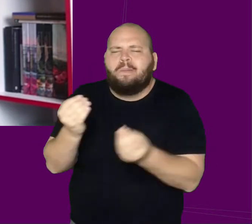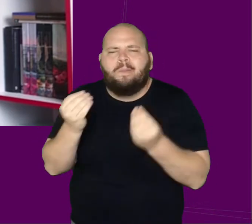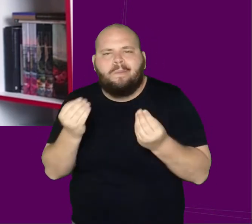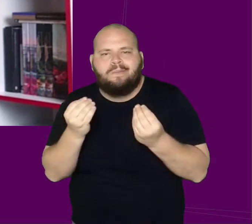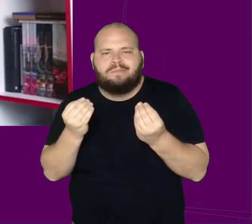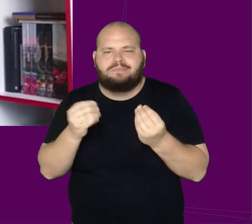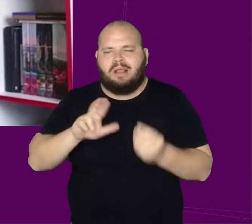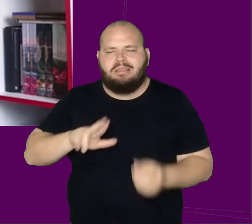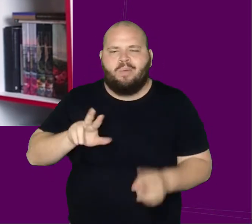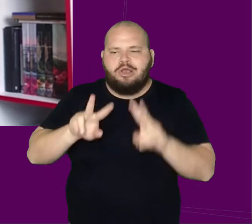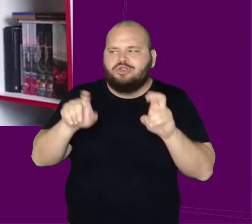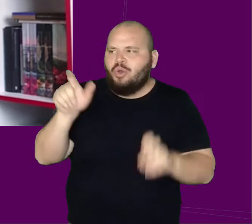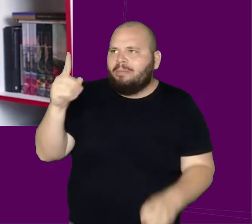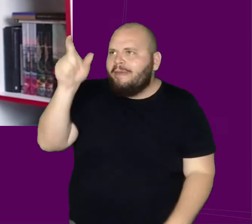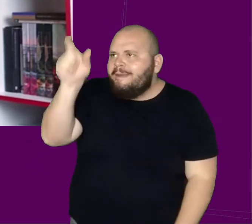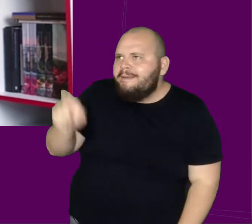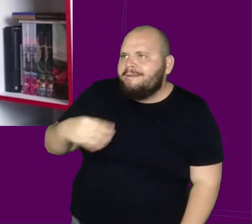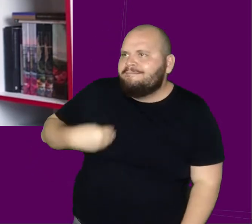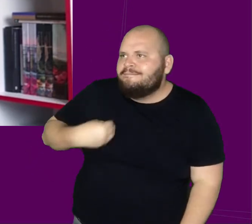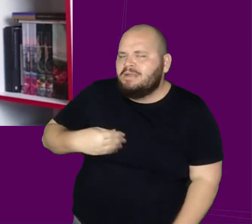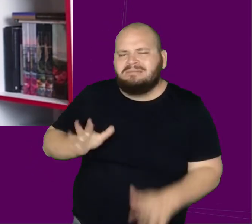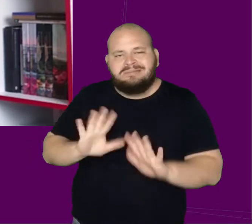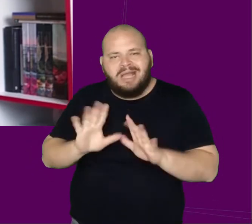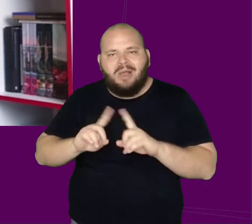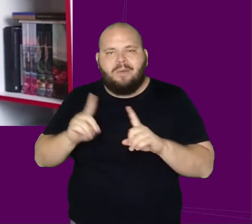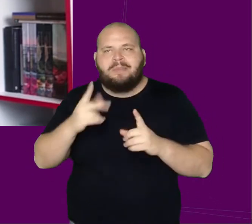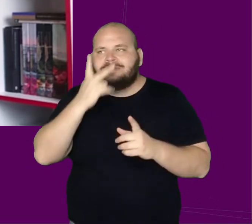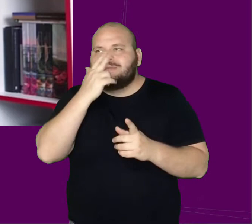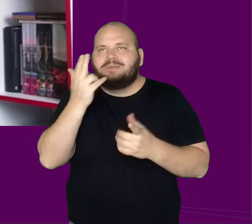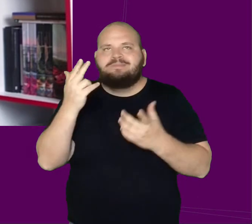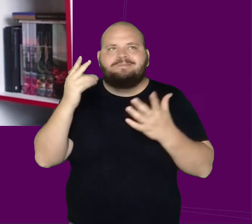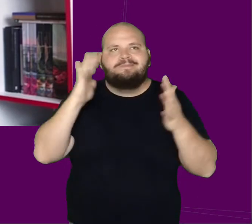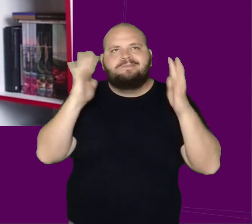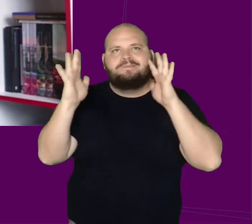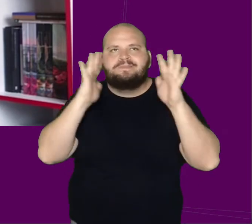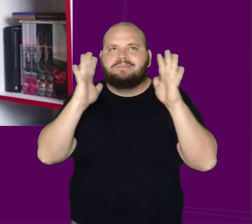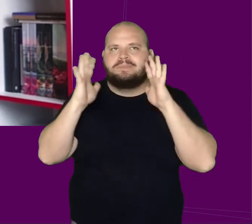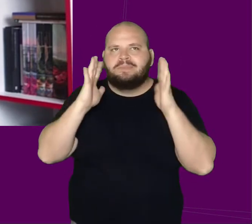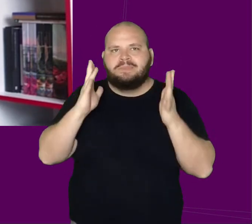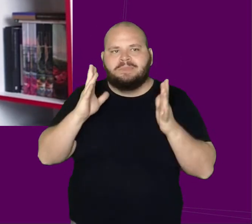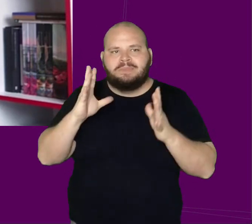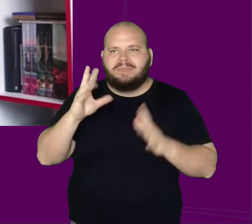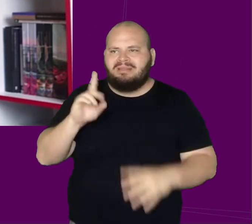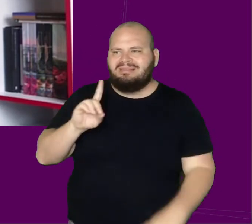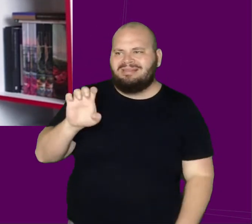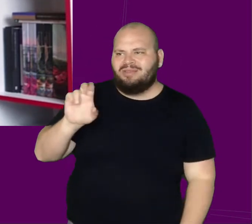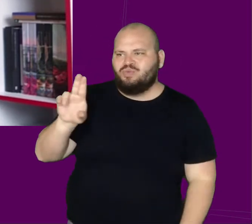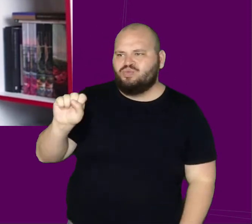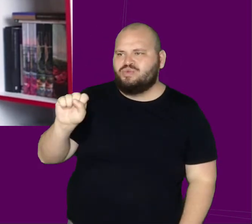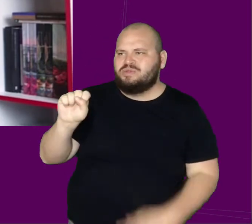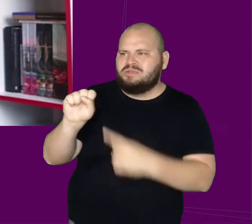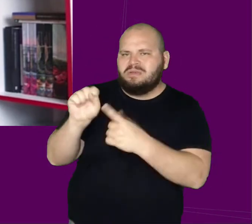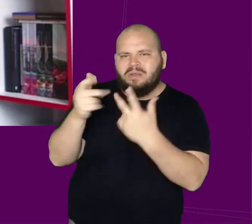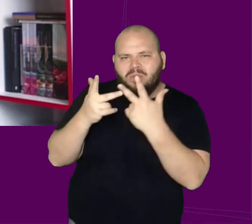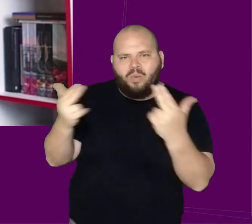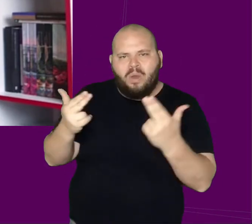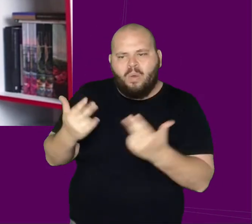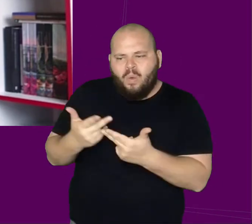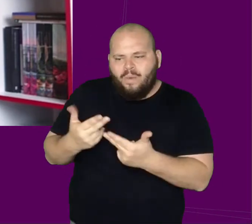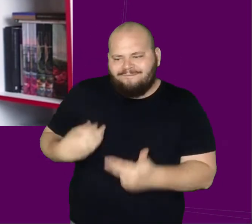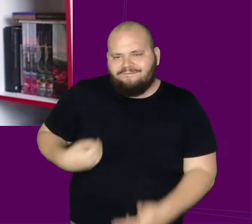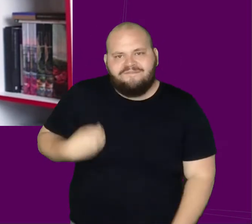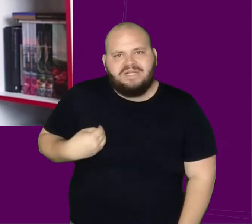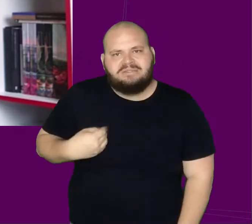no sentido de se Deus existe, mas ela não está se perguntando isso. Para ela, Deus é uma coisa bastante